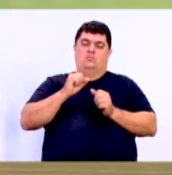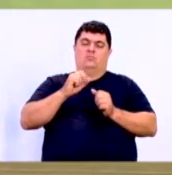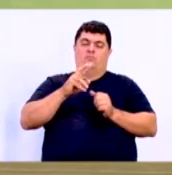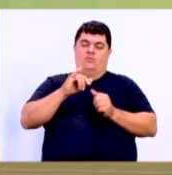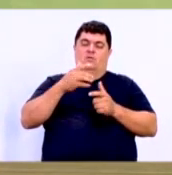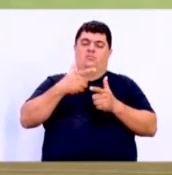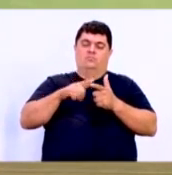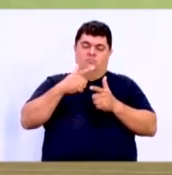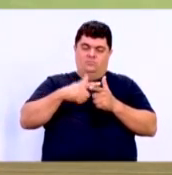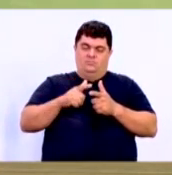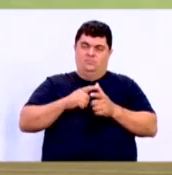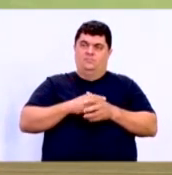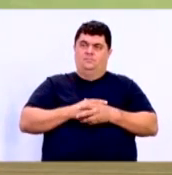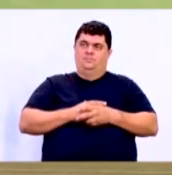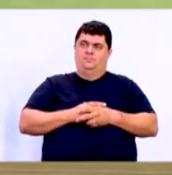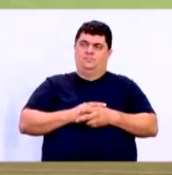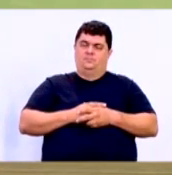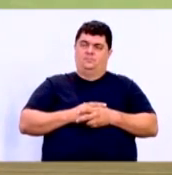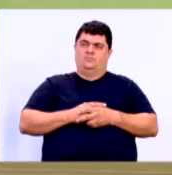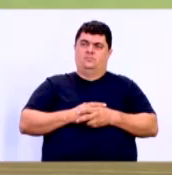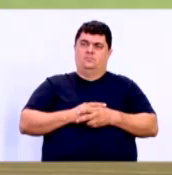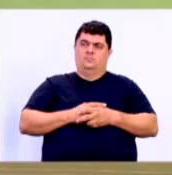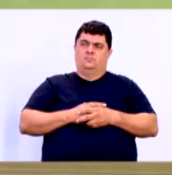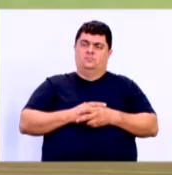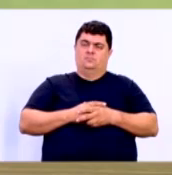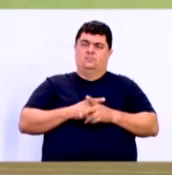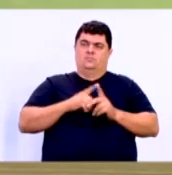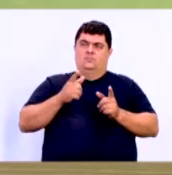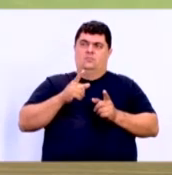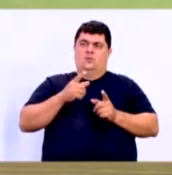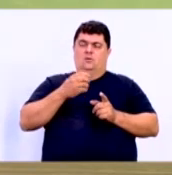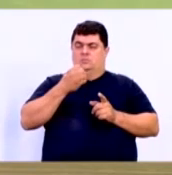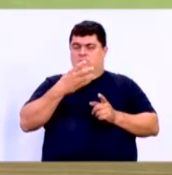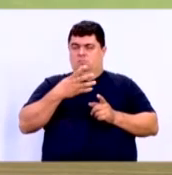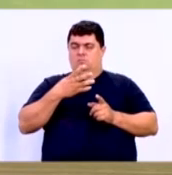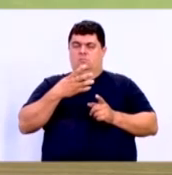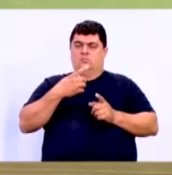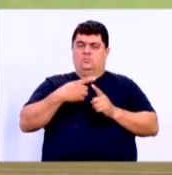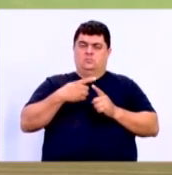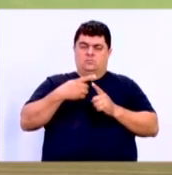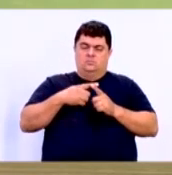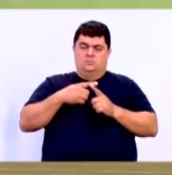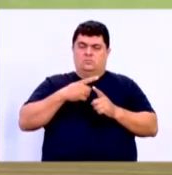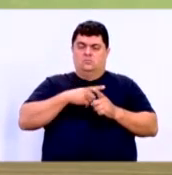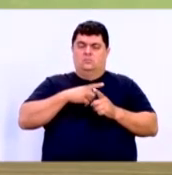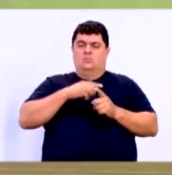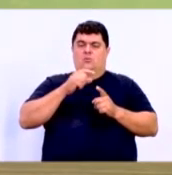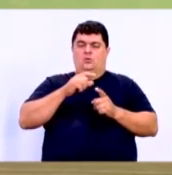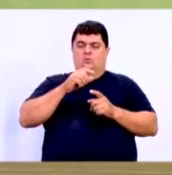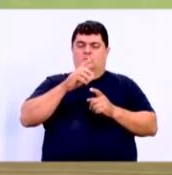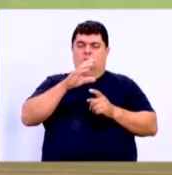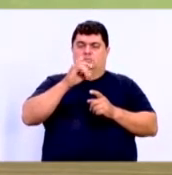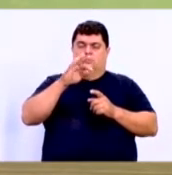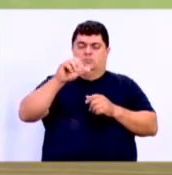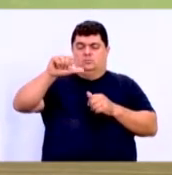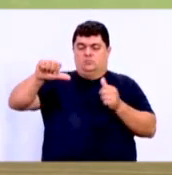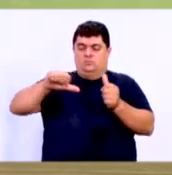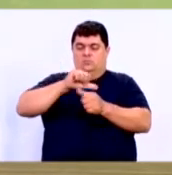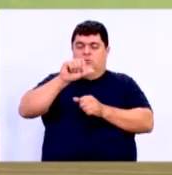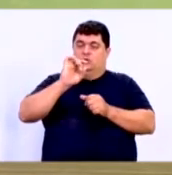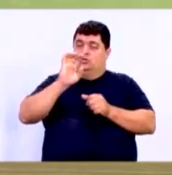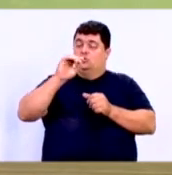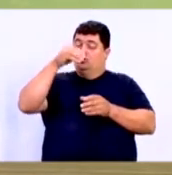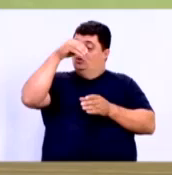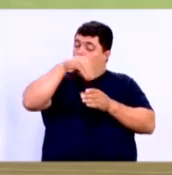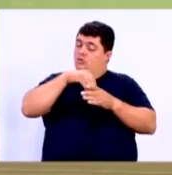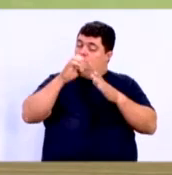você, né? Mas nada impede que você utilize também o custeio variável para efeito